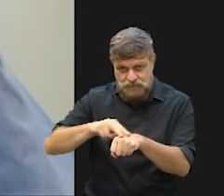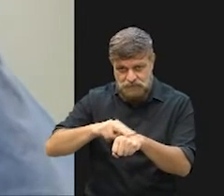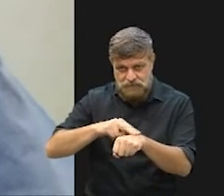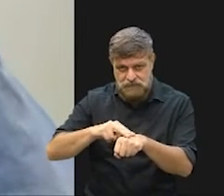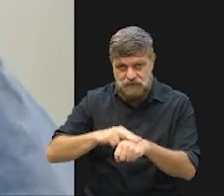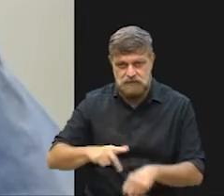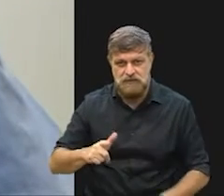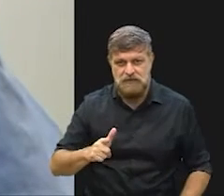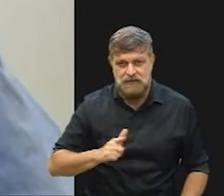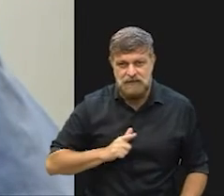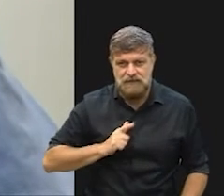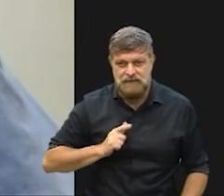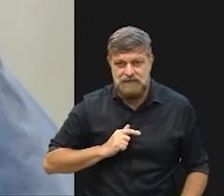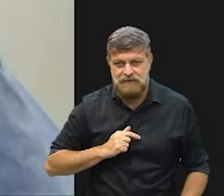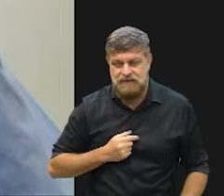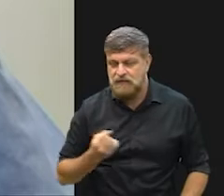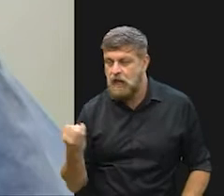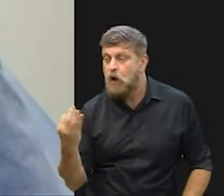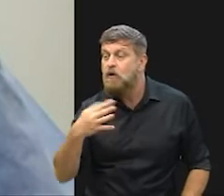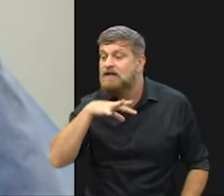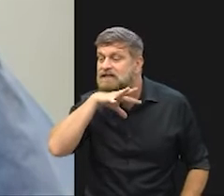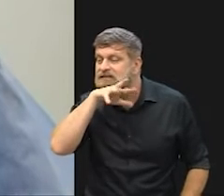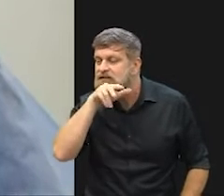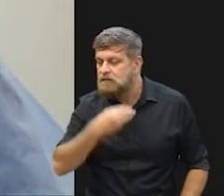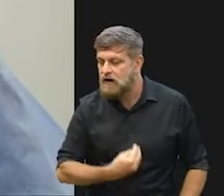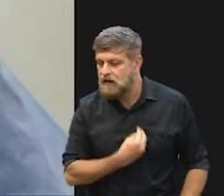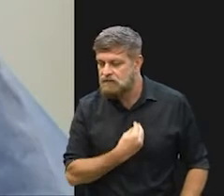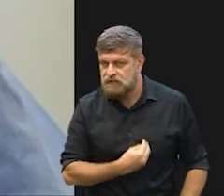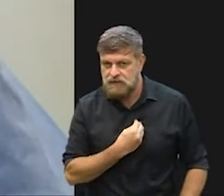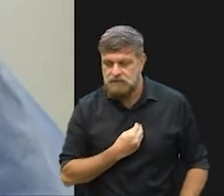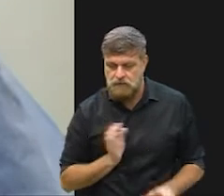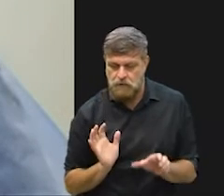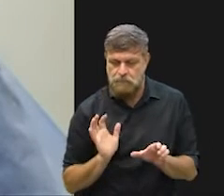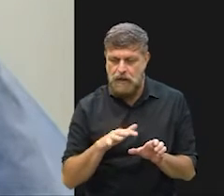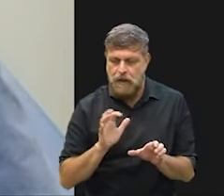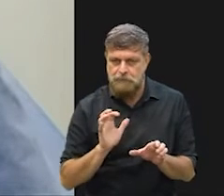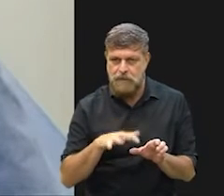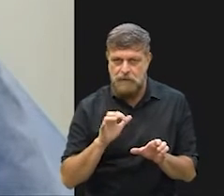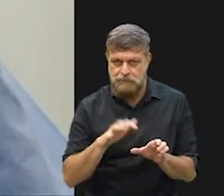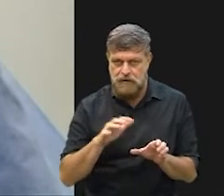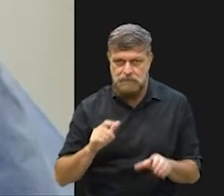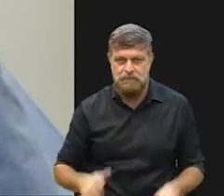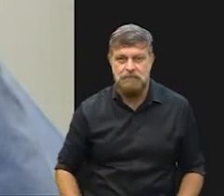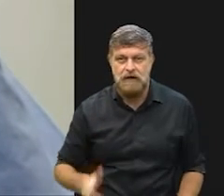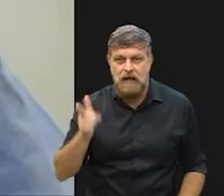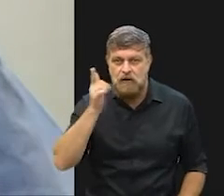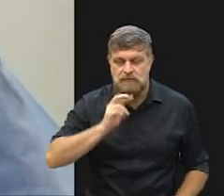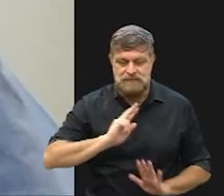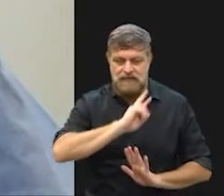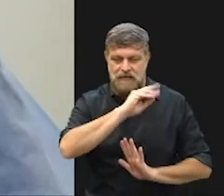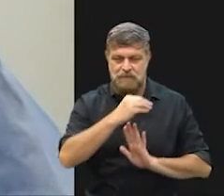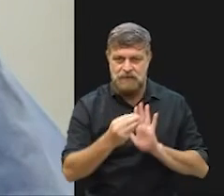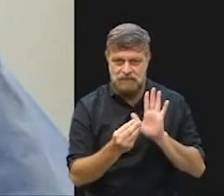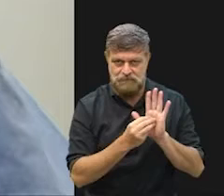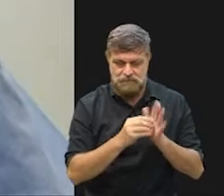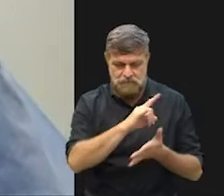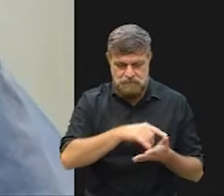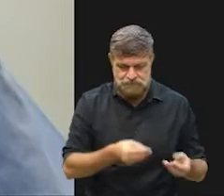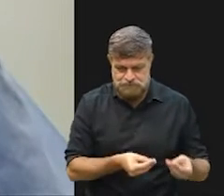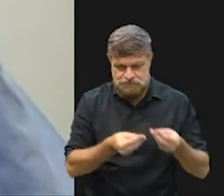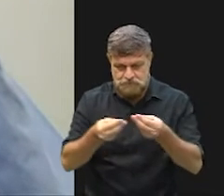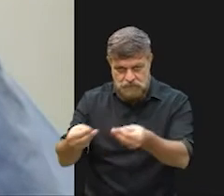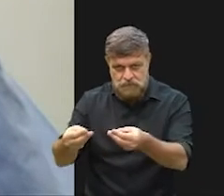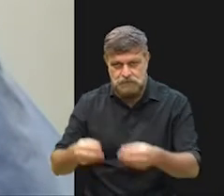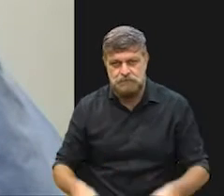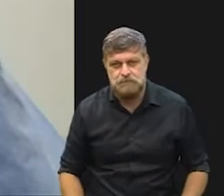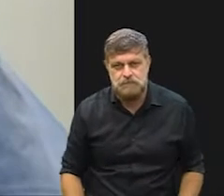Verde, chegam muito levantamento de fauna, que é uma das exigências para o licenciamento ambiental. Então, ele já está alimentado